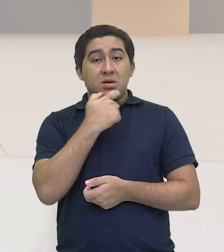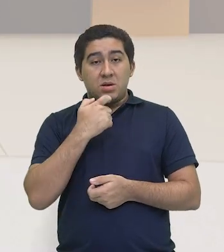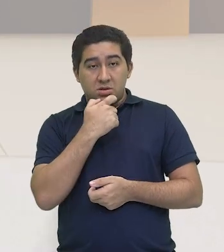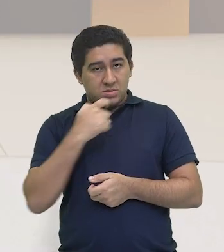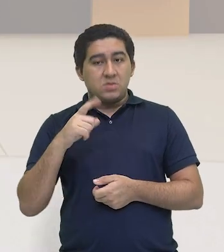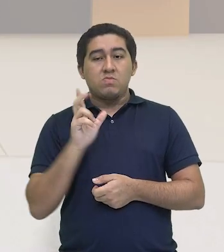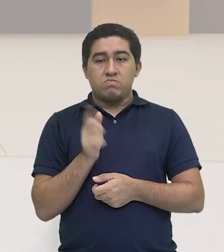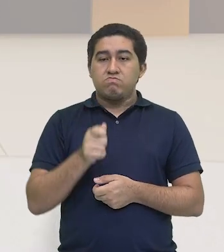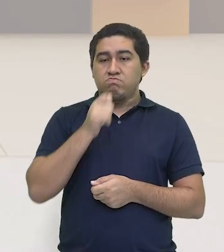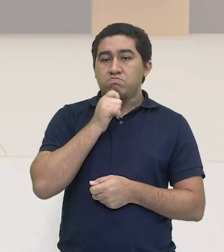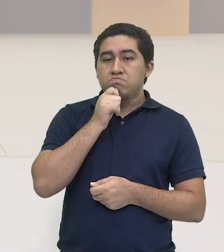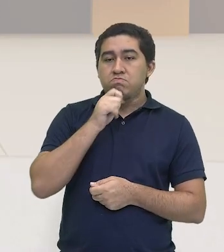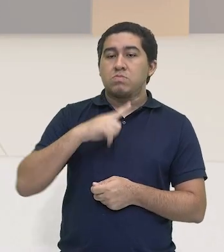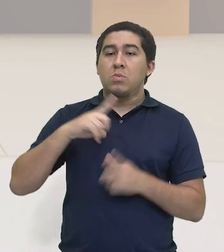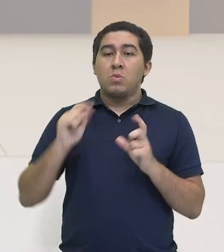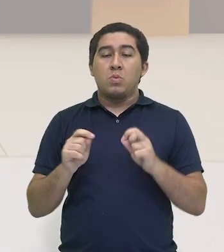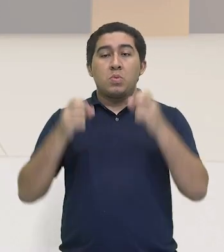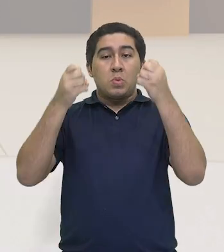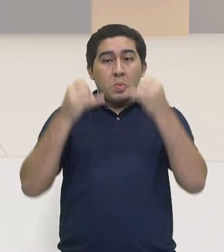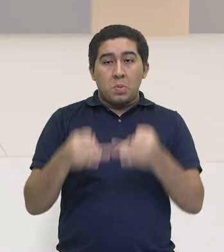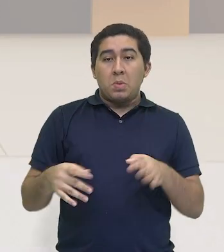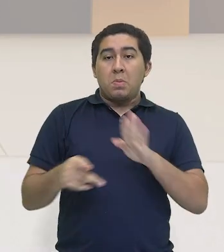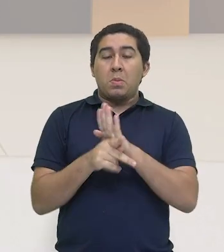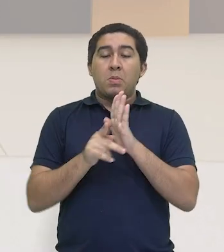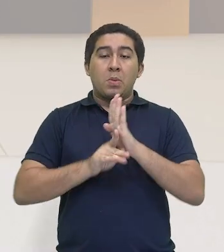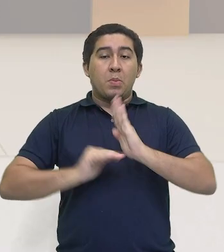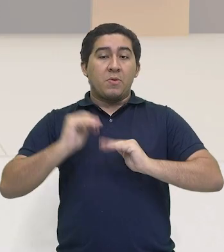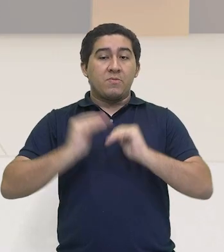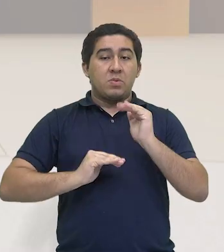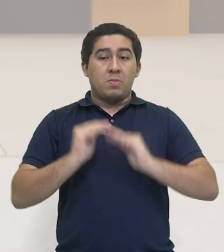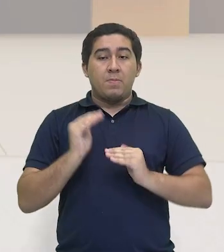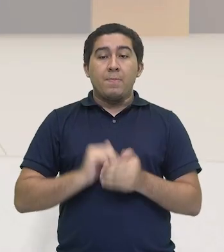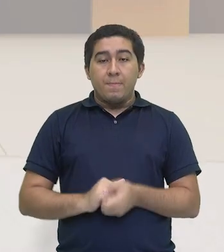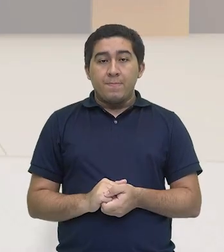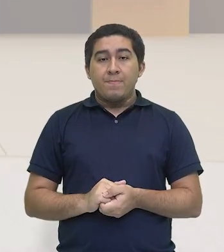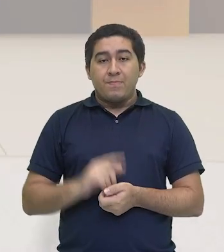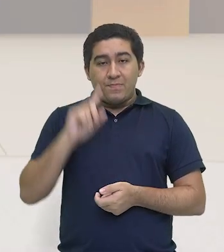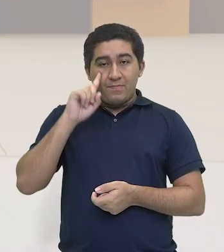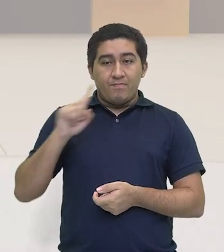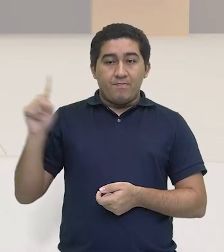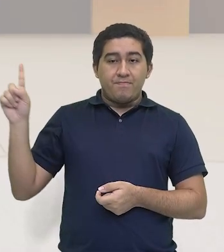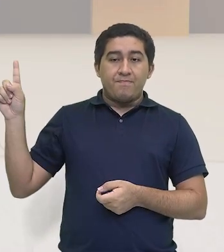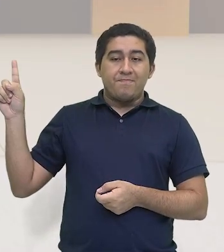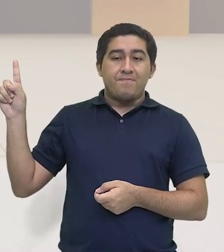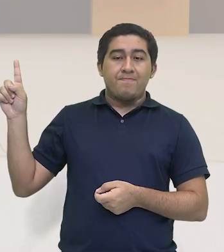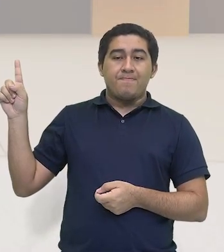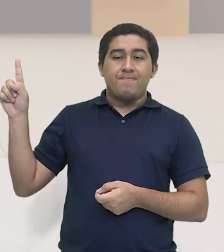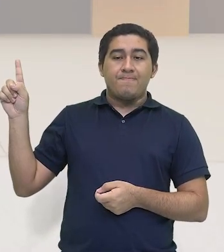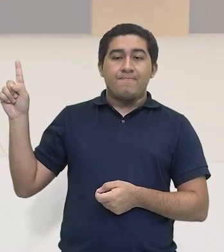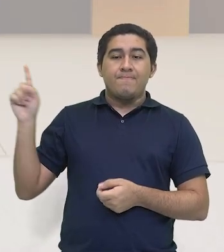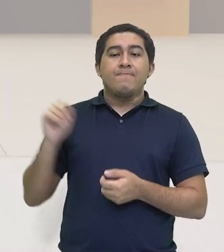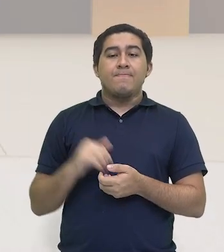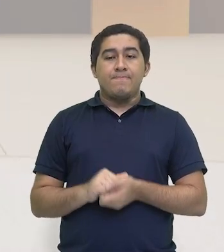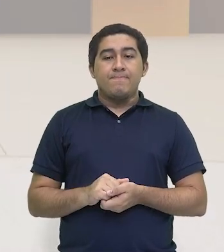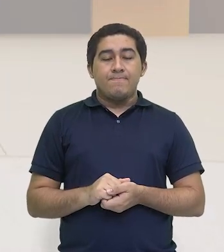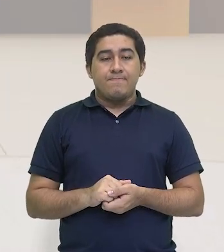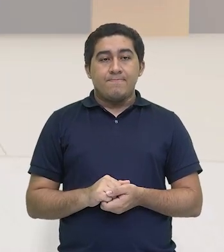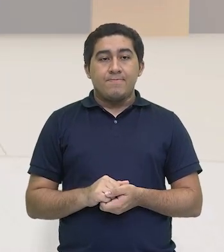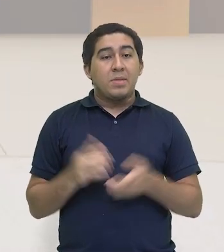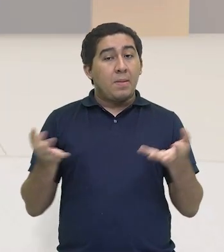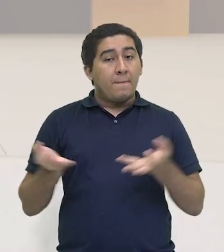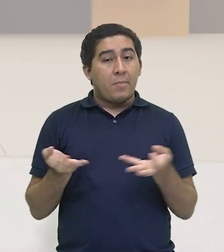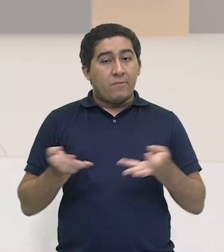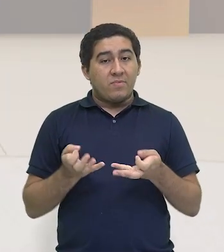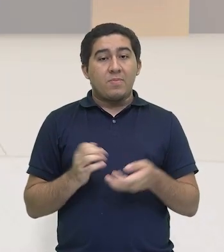para, né, dizer o que é a profissão. Cooperative member. Cooperative member.